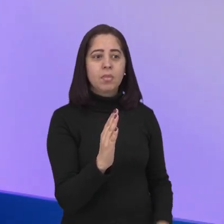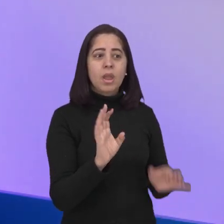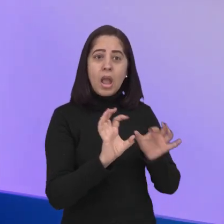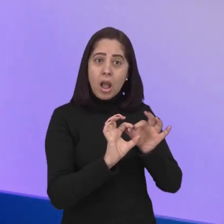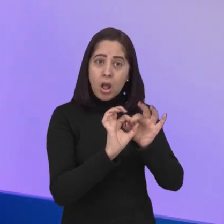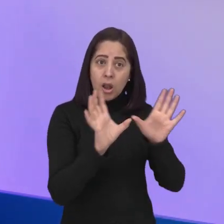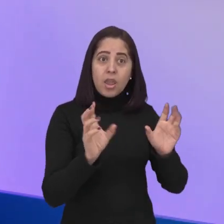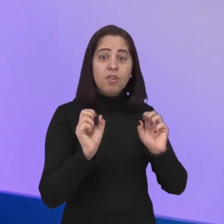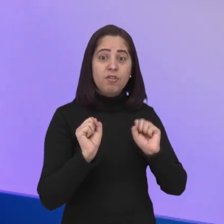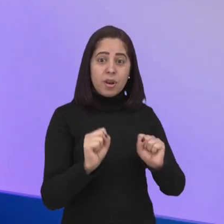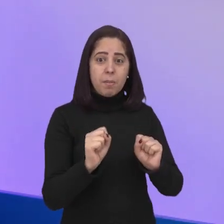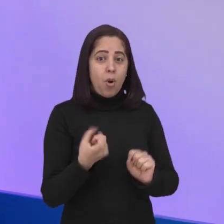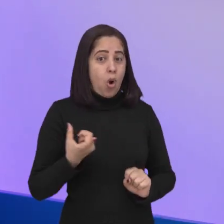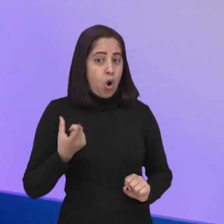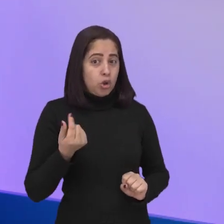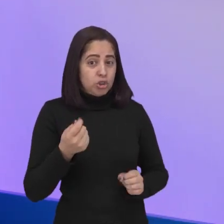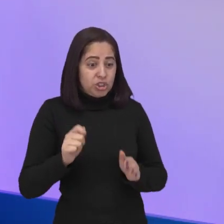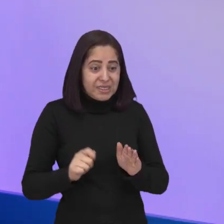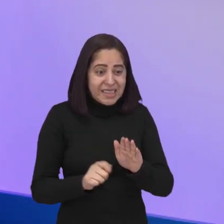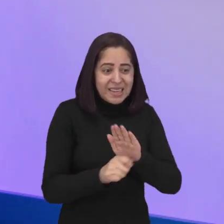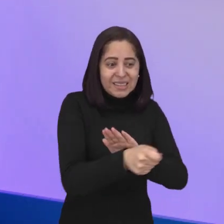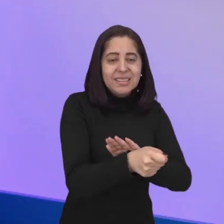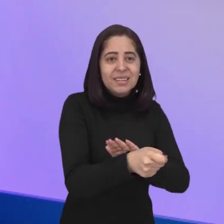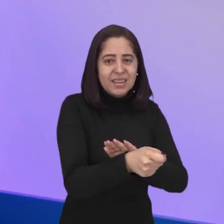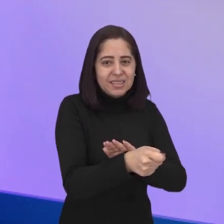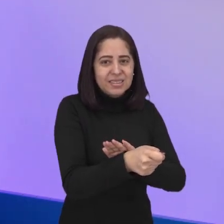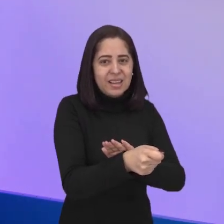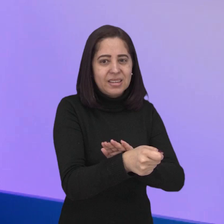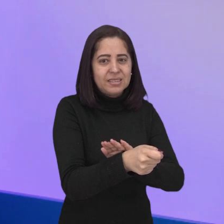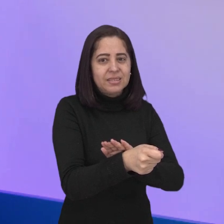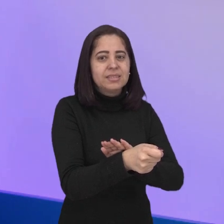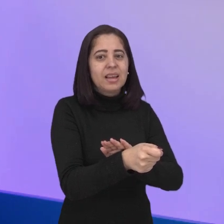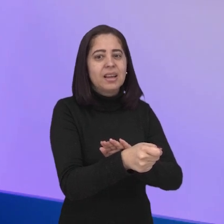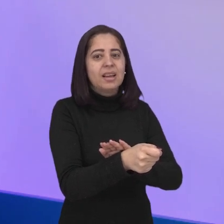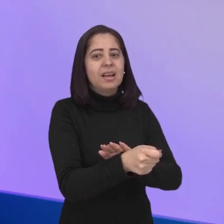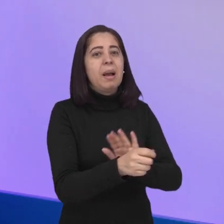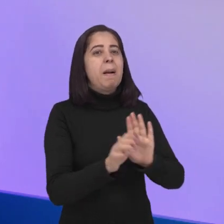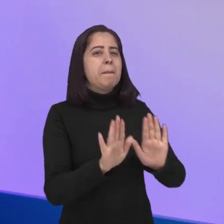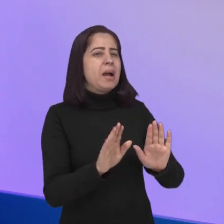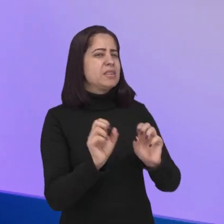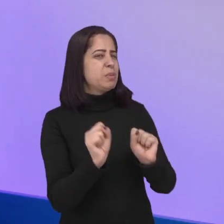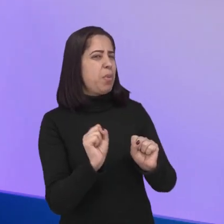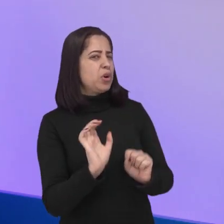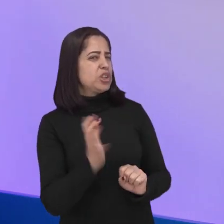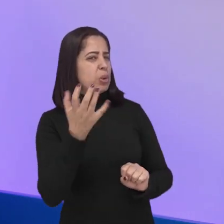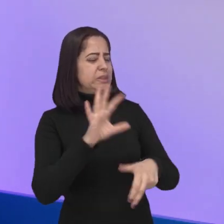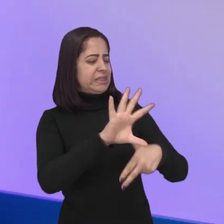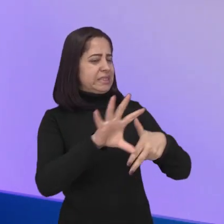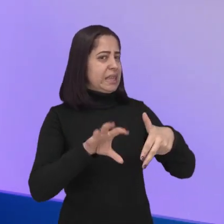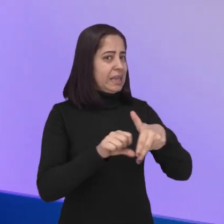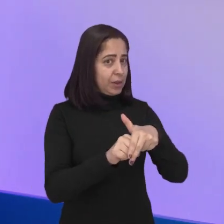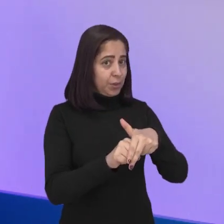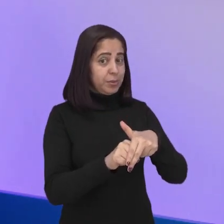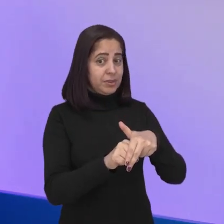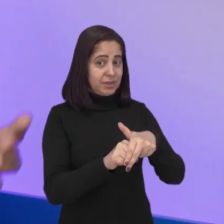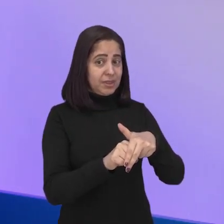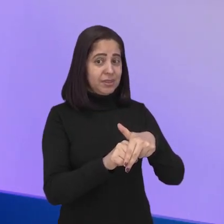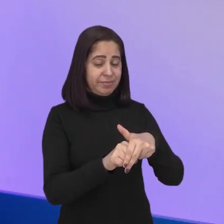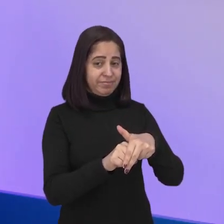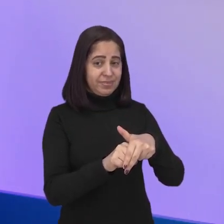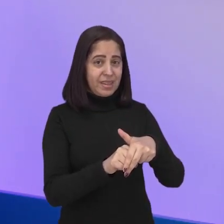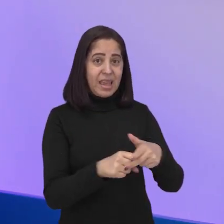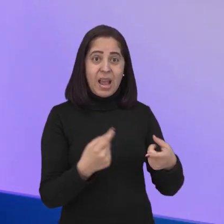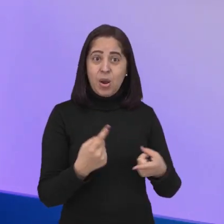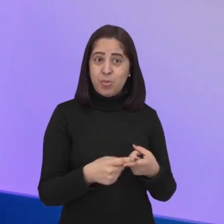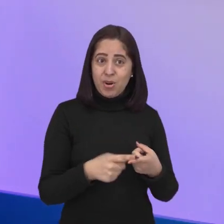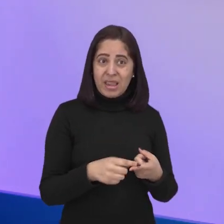financiar candidatos seria ou não uma fonte, o início de possíveis atos de corrupção. Afinal de contas, tem um